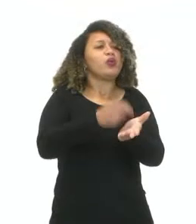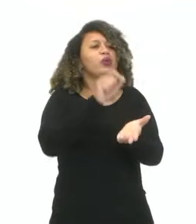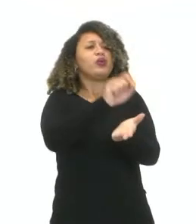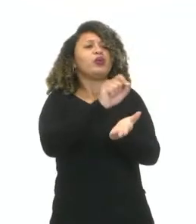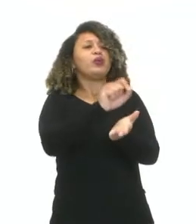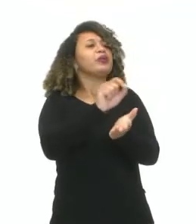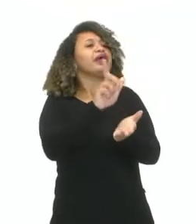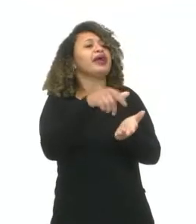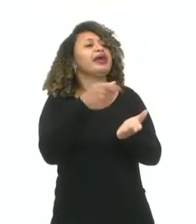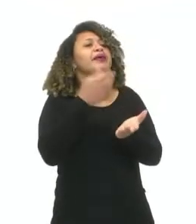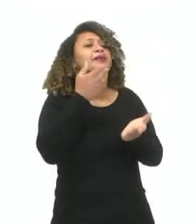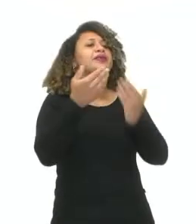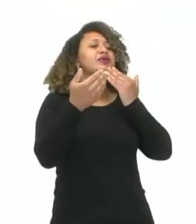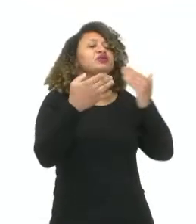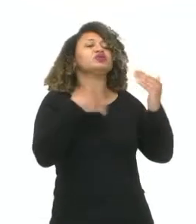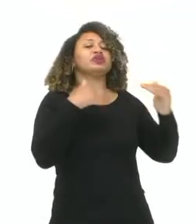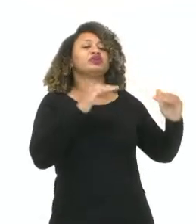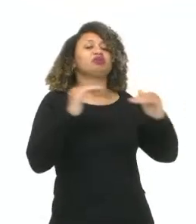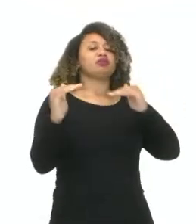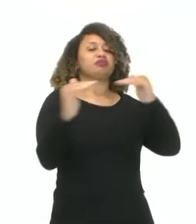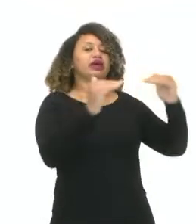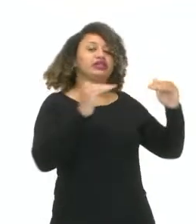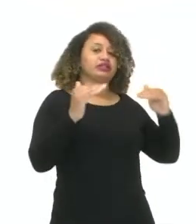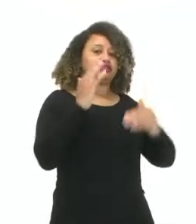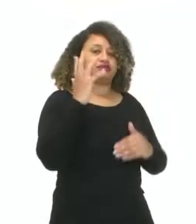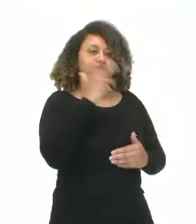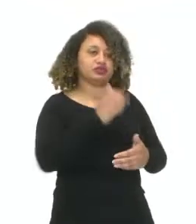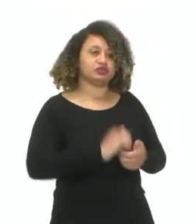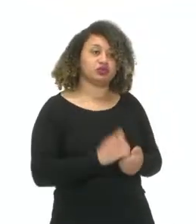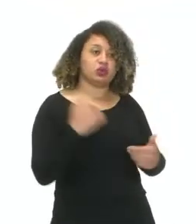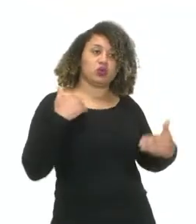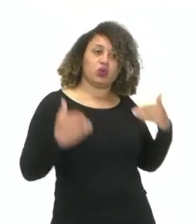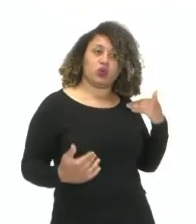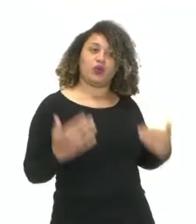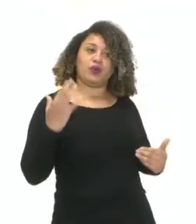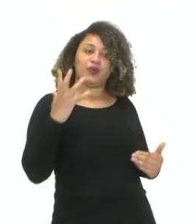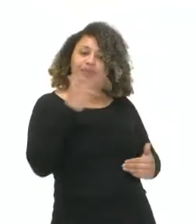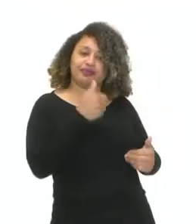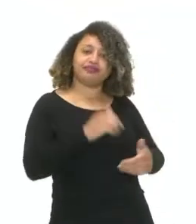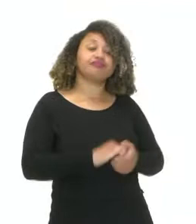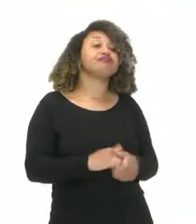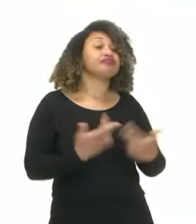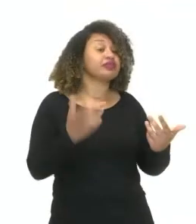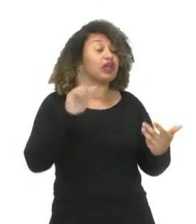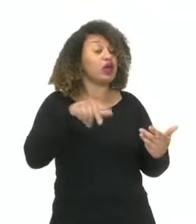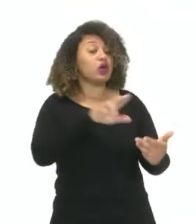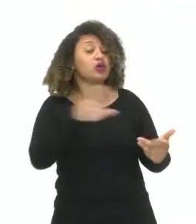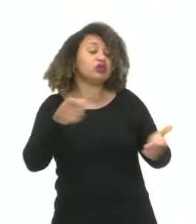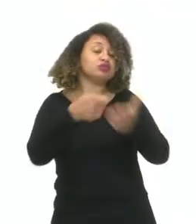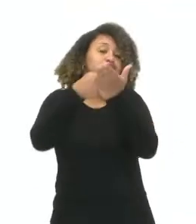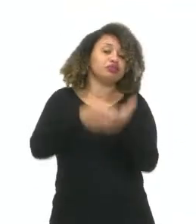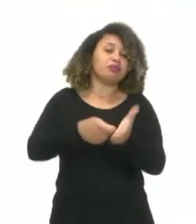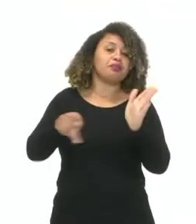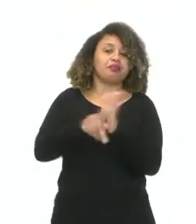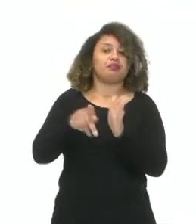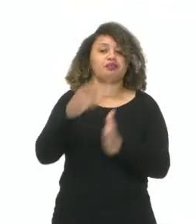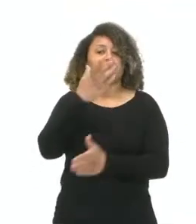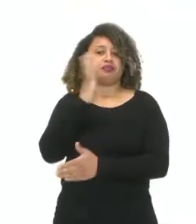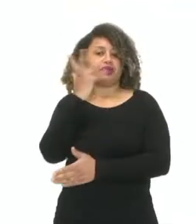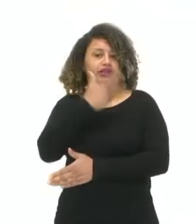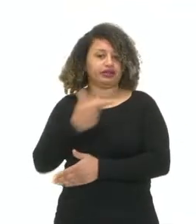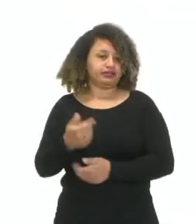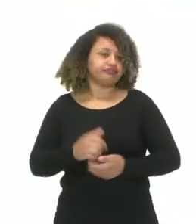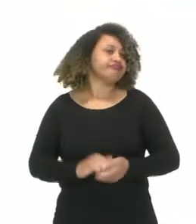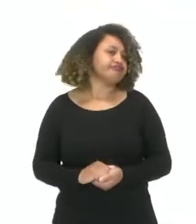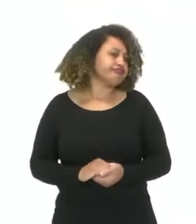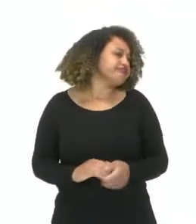ser um padrão de beleza, um corpo bonito. Então, isso é chamada ditadura da beleza. Qual que é a